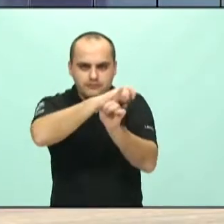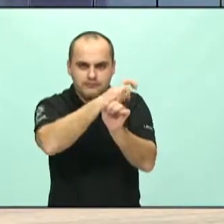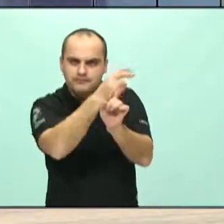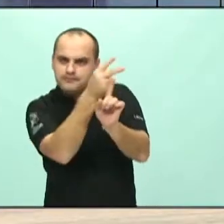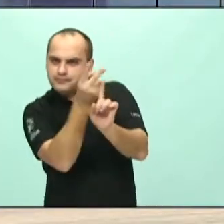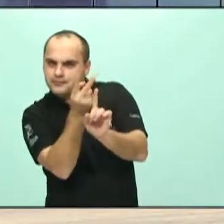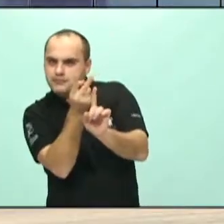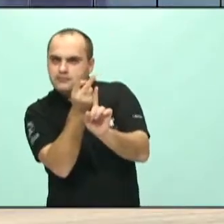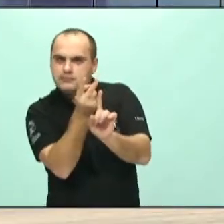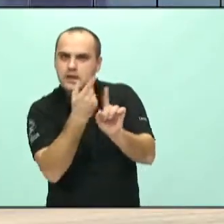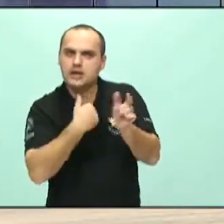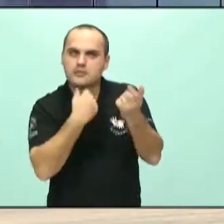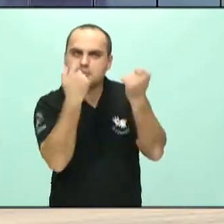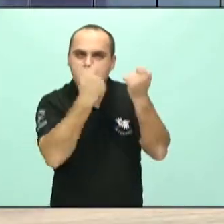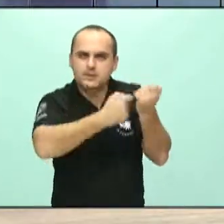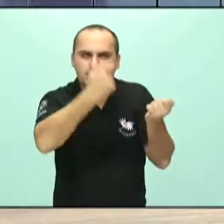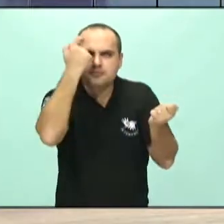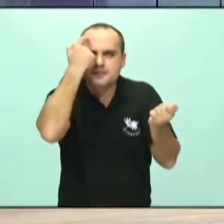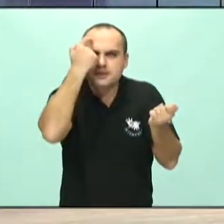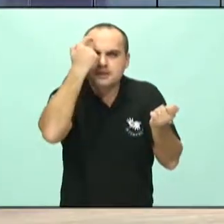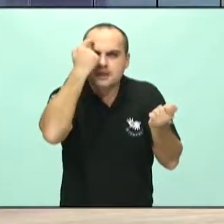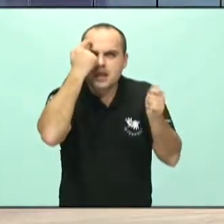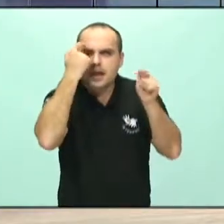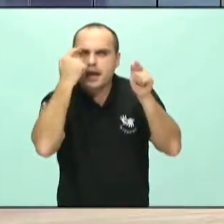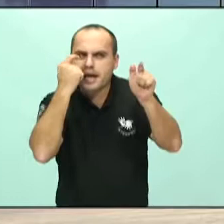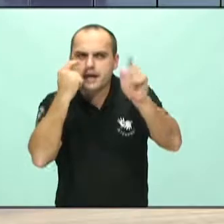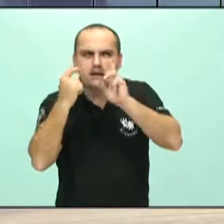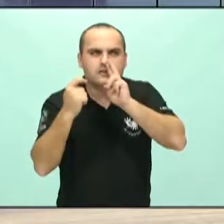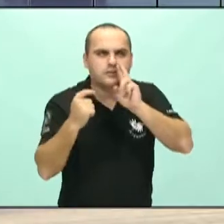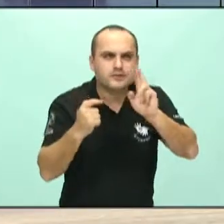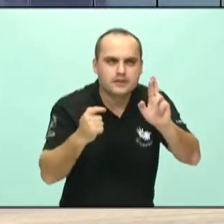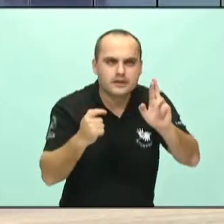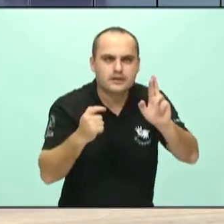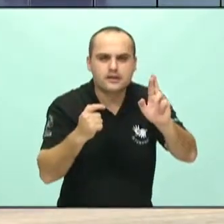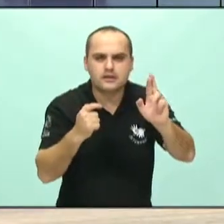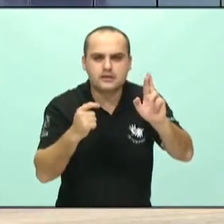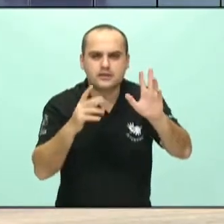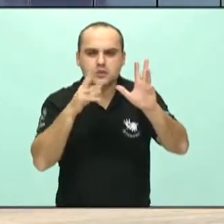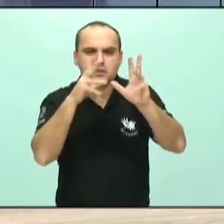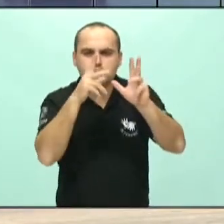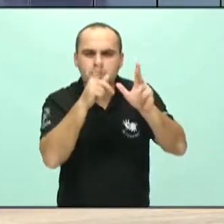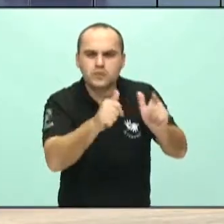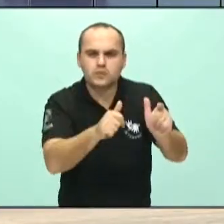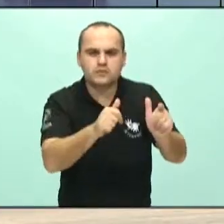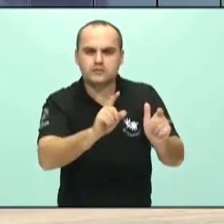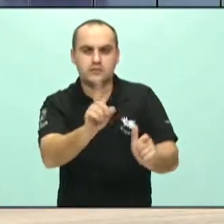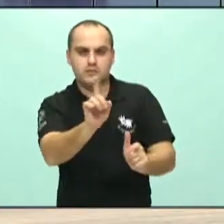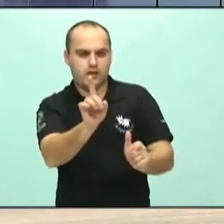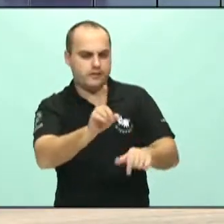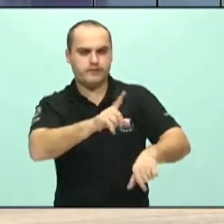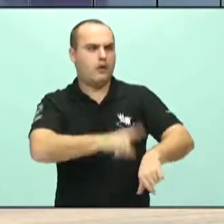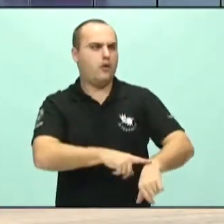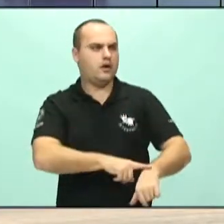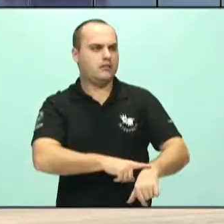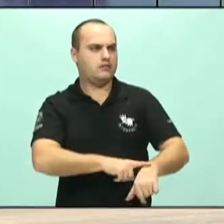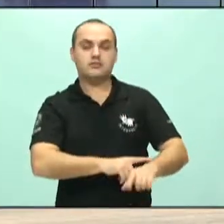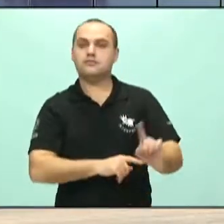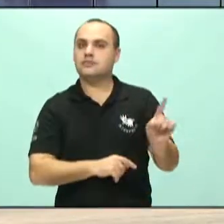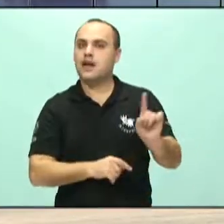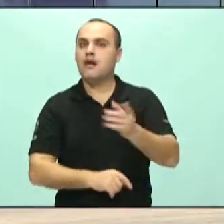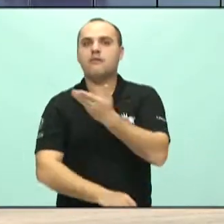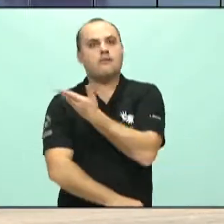menos mentalizar o que ele vai fazer e automaticamente tudo não é improvisado, tudo é